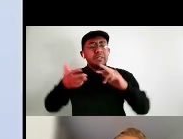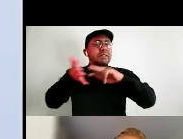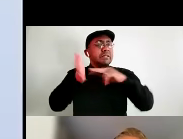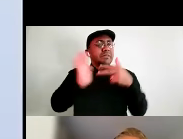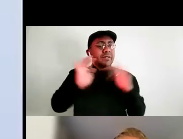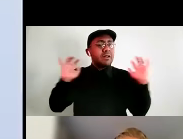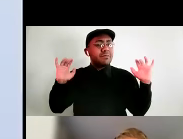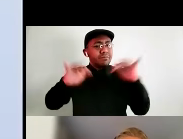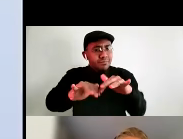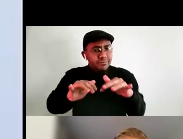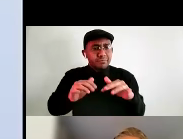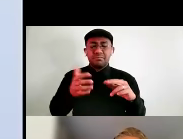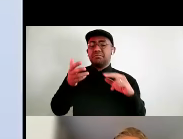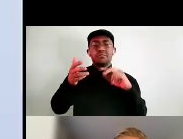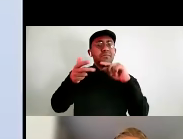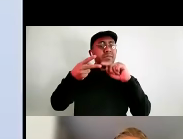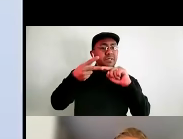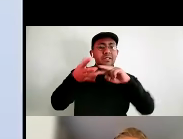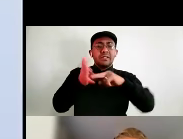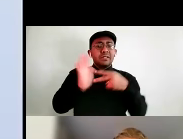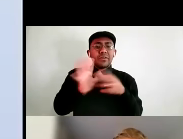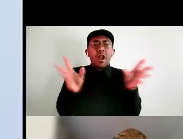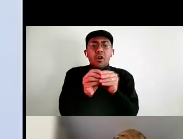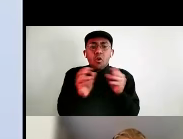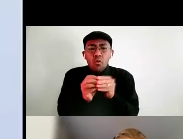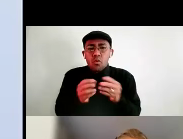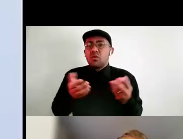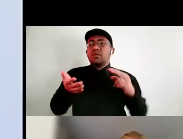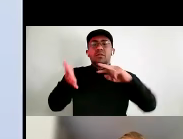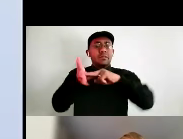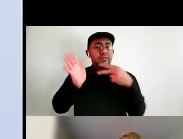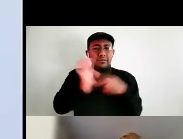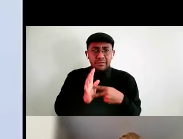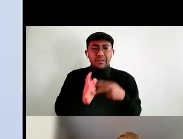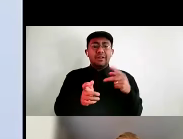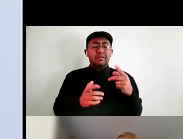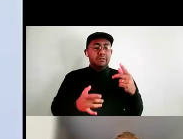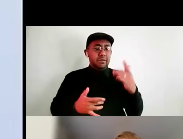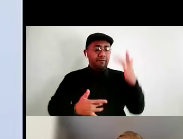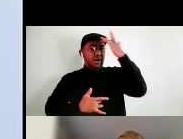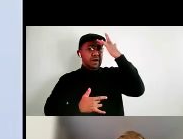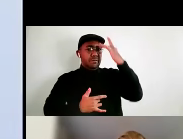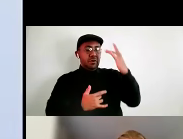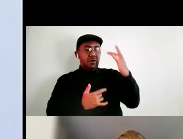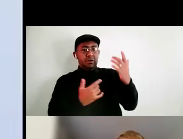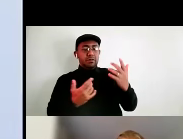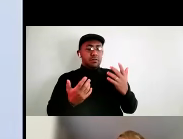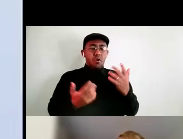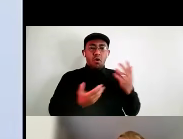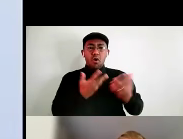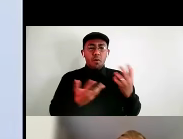eventos massivos. Vamos ver o assessoramento de risco, que é o que nós usamos na OMS,